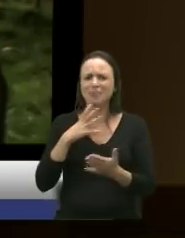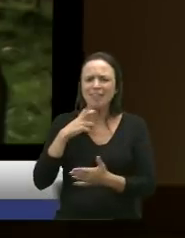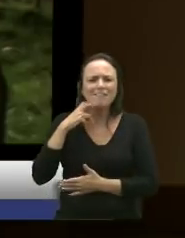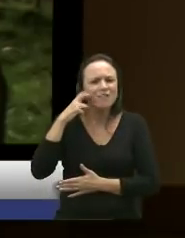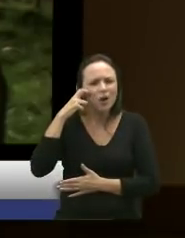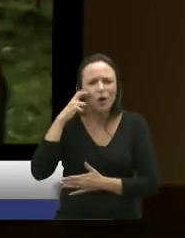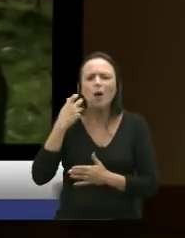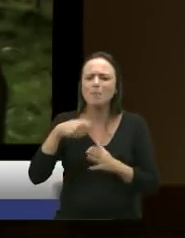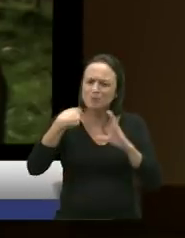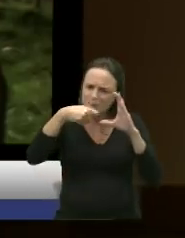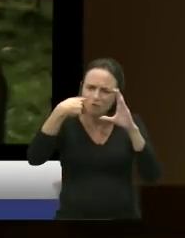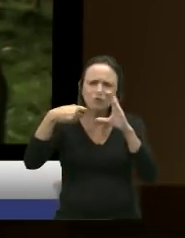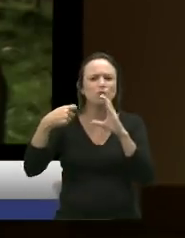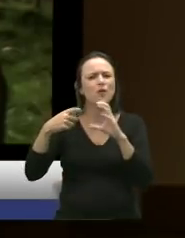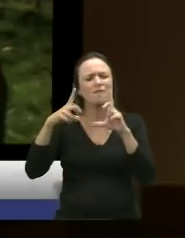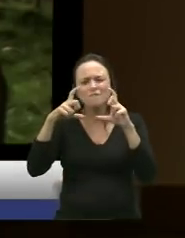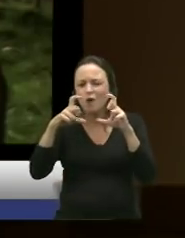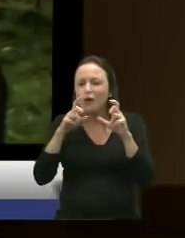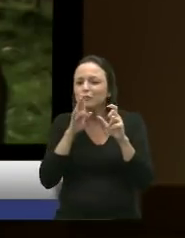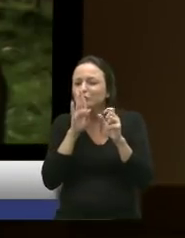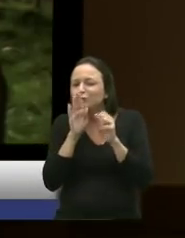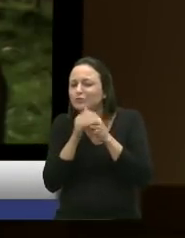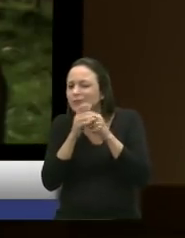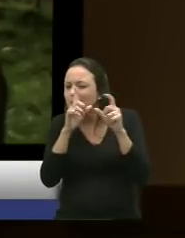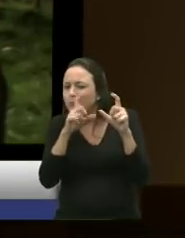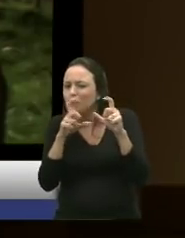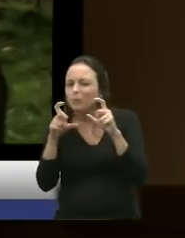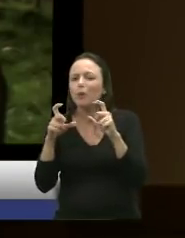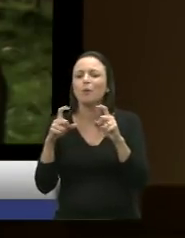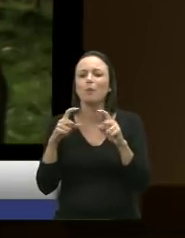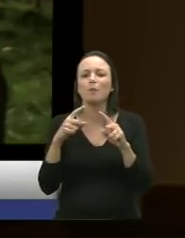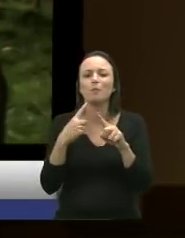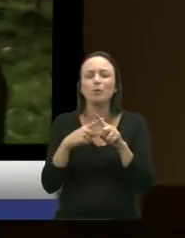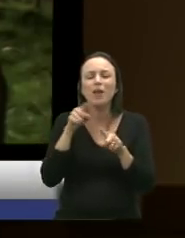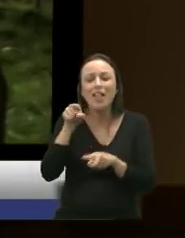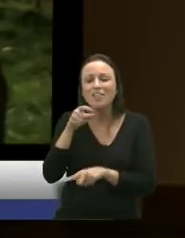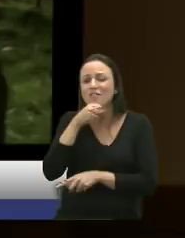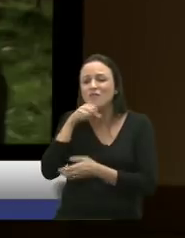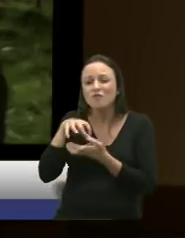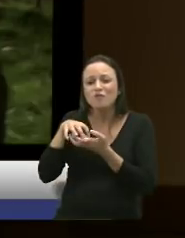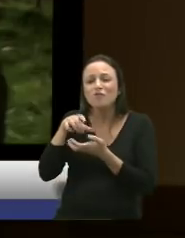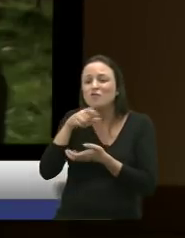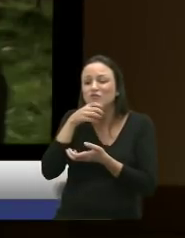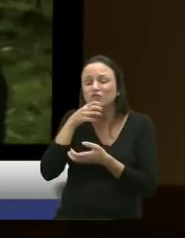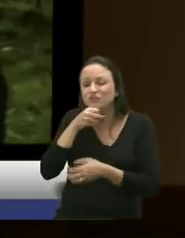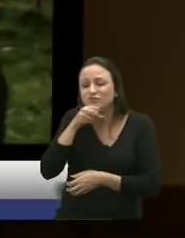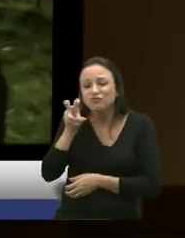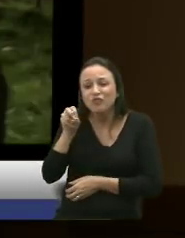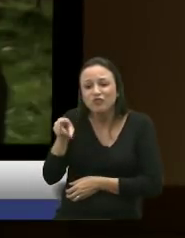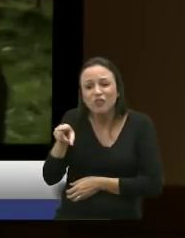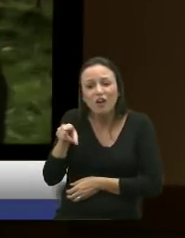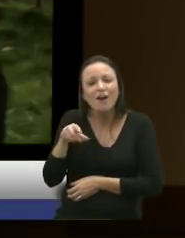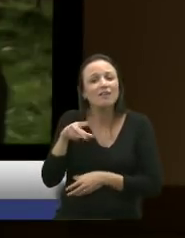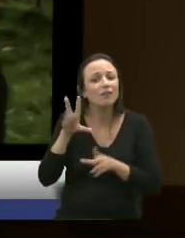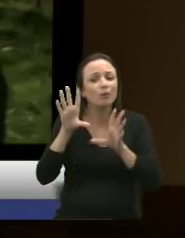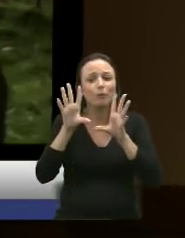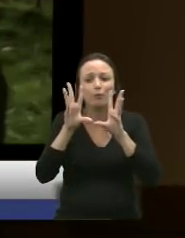sem perceber. Tirem foto sem perceber. Esse tipo de vovozinho ou de vovozinha está entrando em extinção.